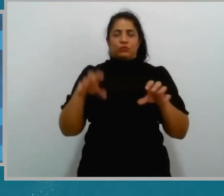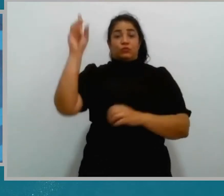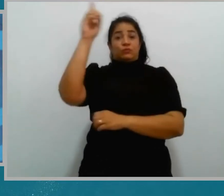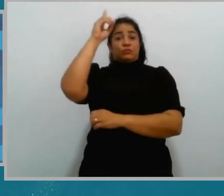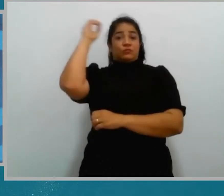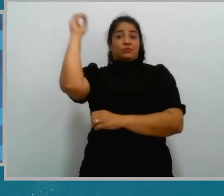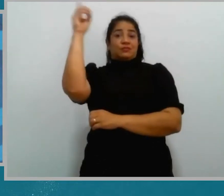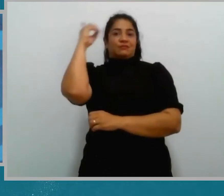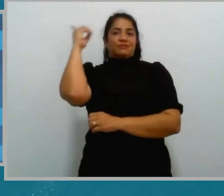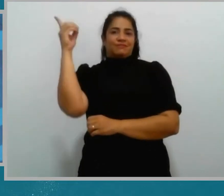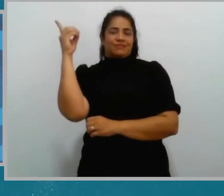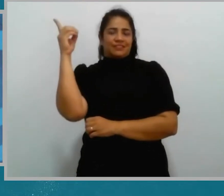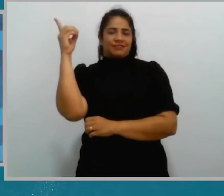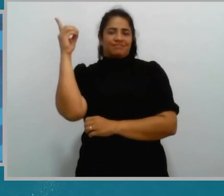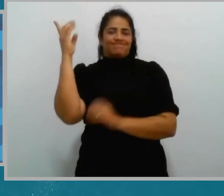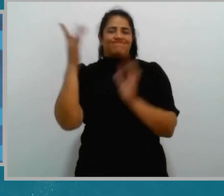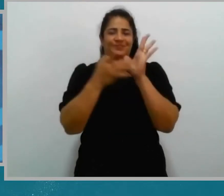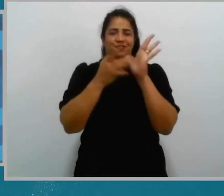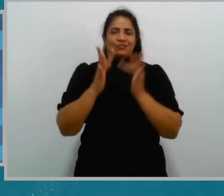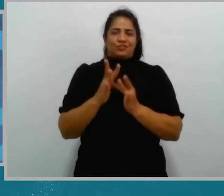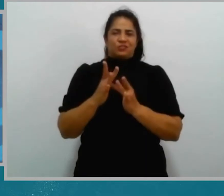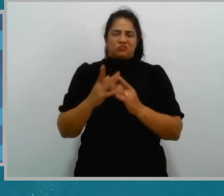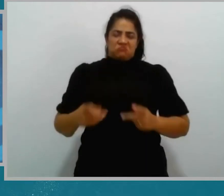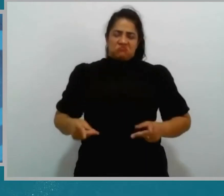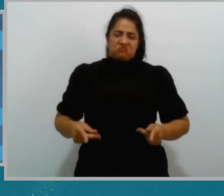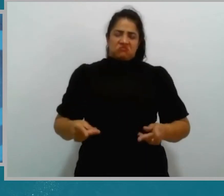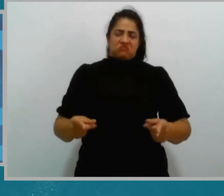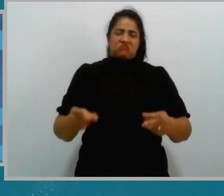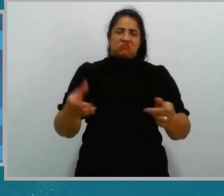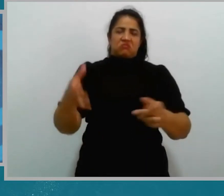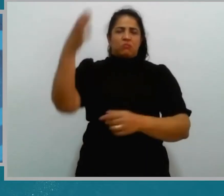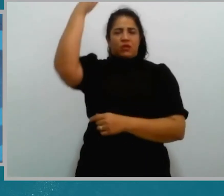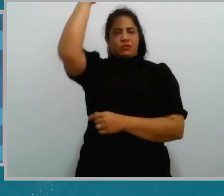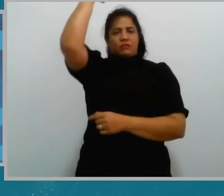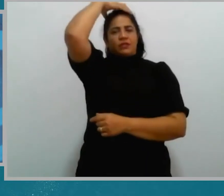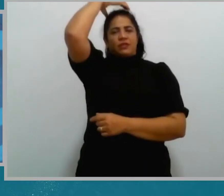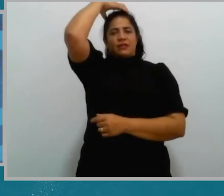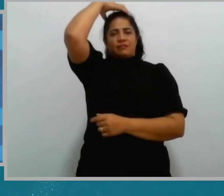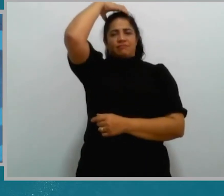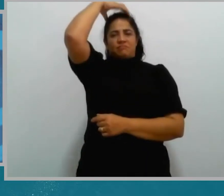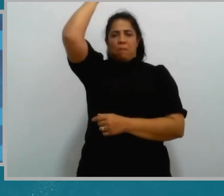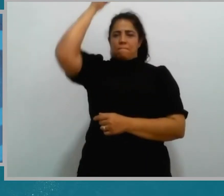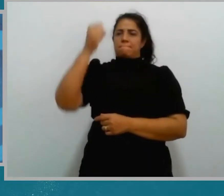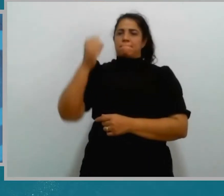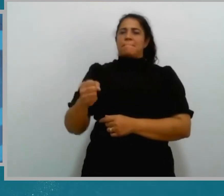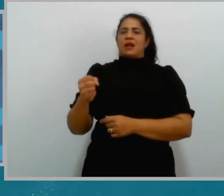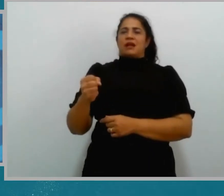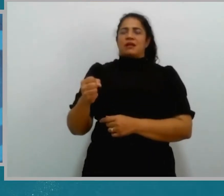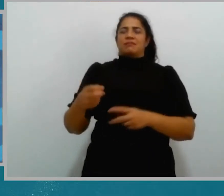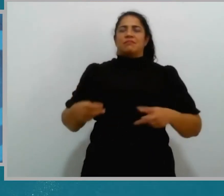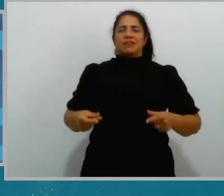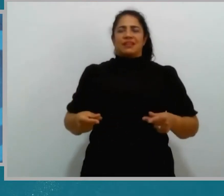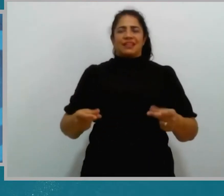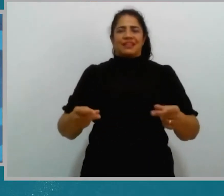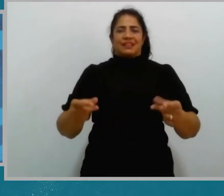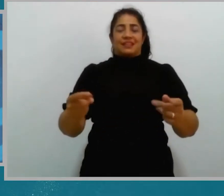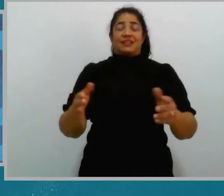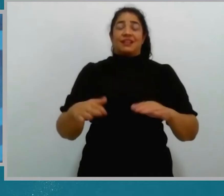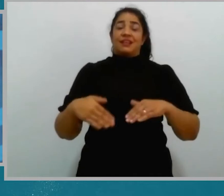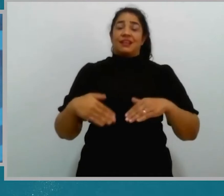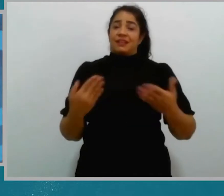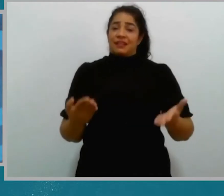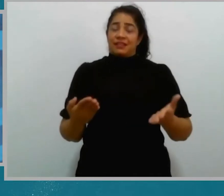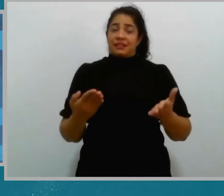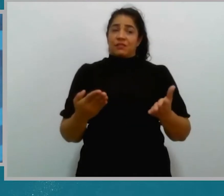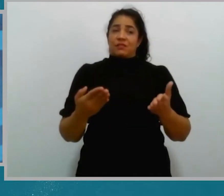reinará para sempre sobre a casa de Jacó, e também o seu reinado não terá fim. Então o livro de Mateus fala desse